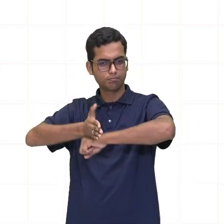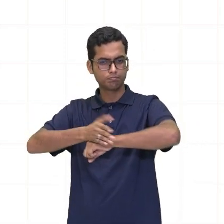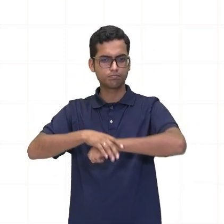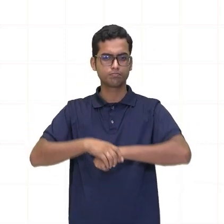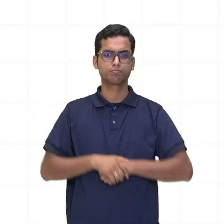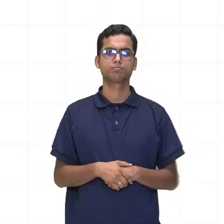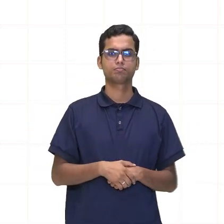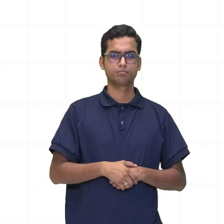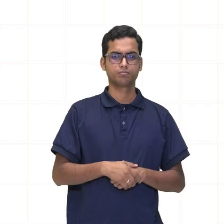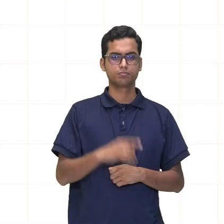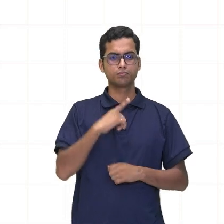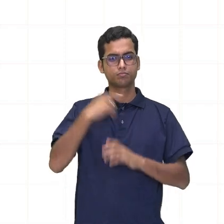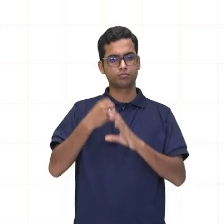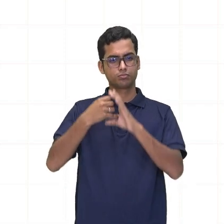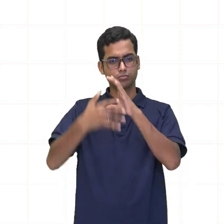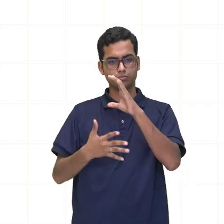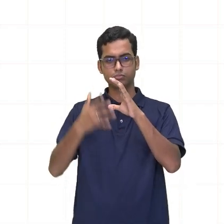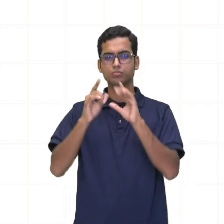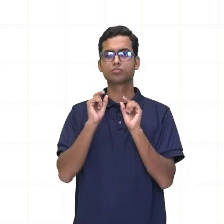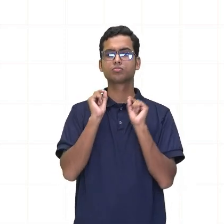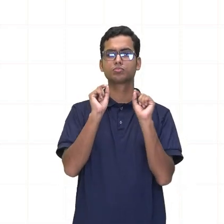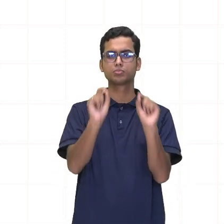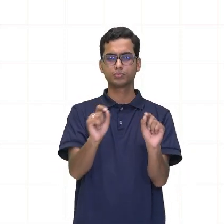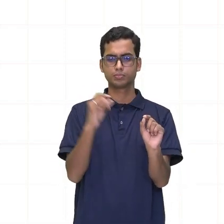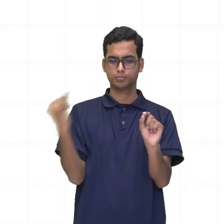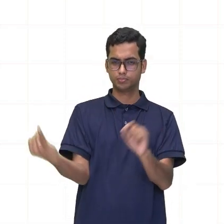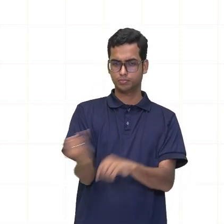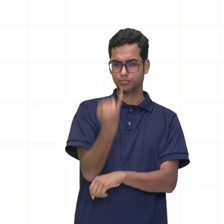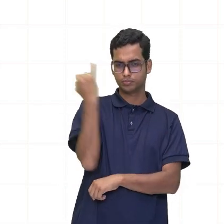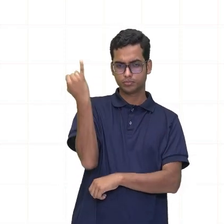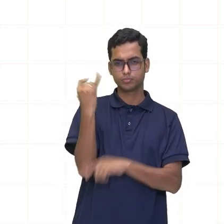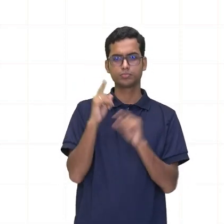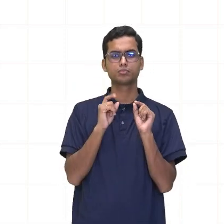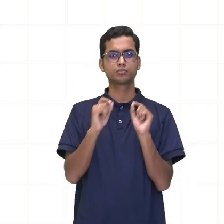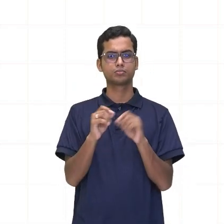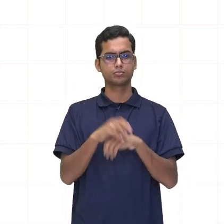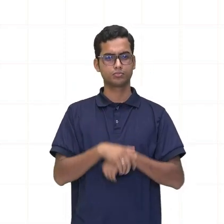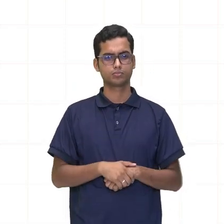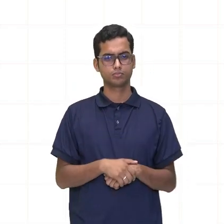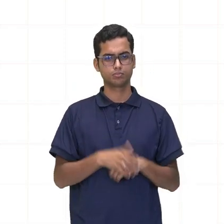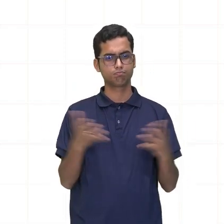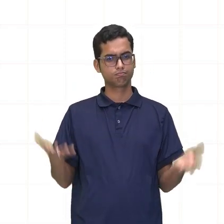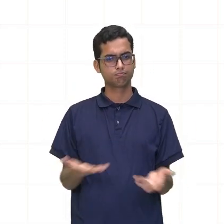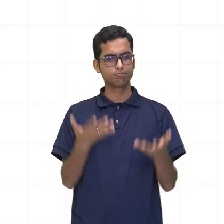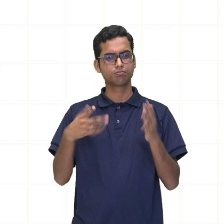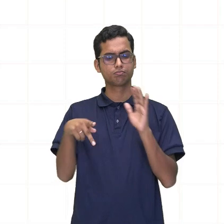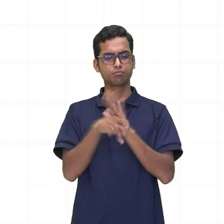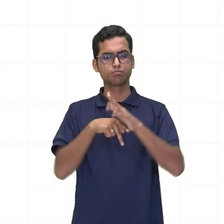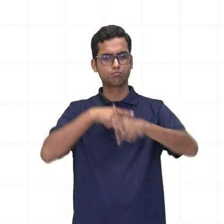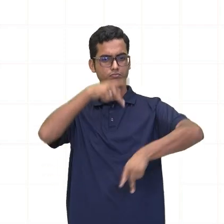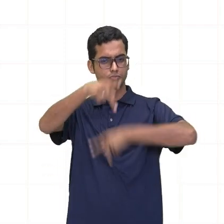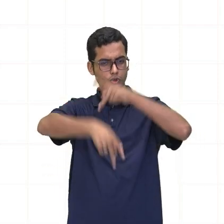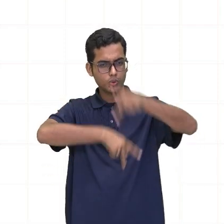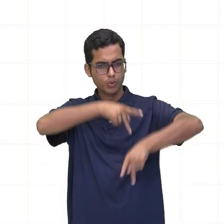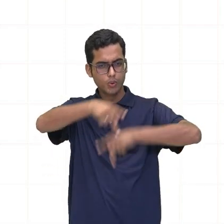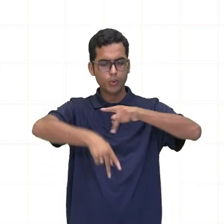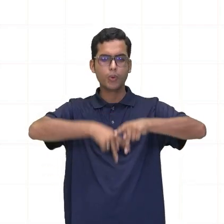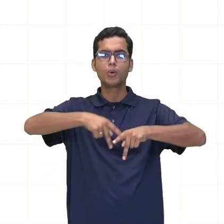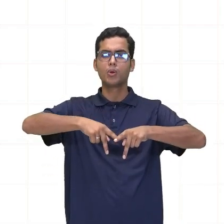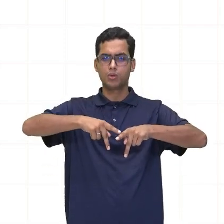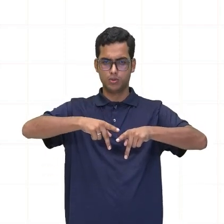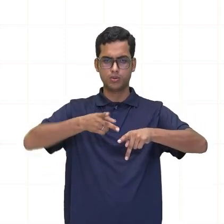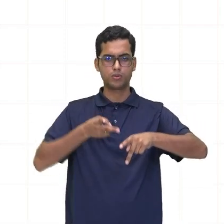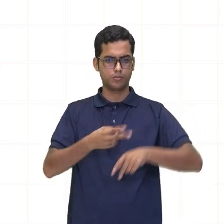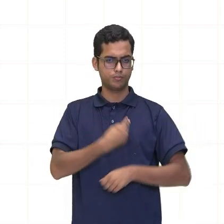que uma característica muito importante de um Estado nacional é ter uma população em